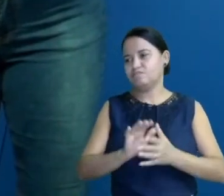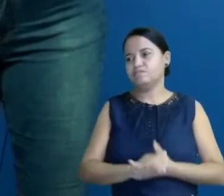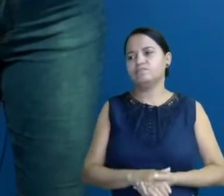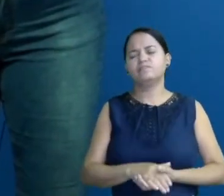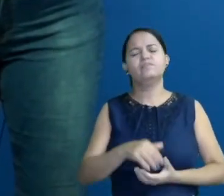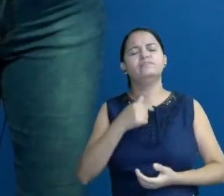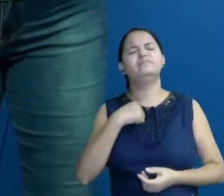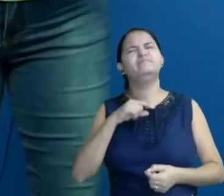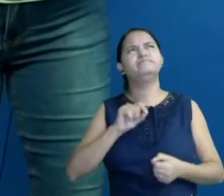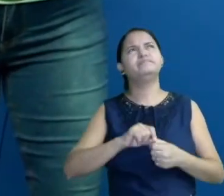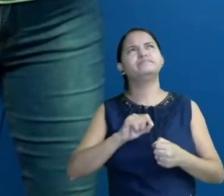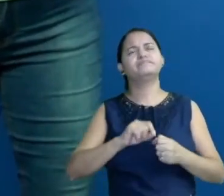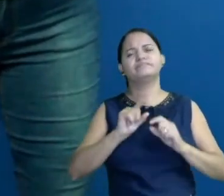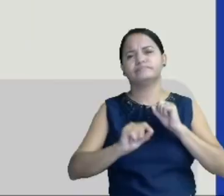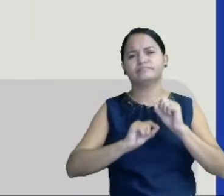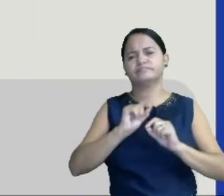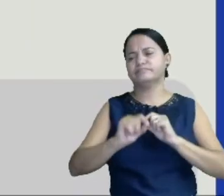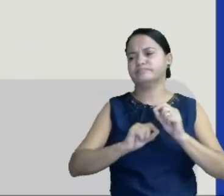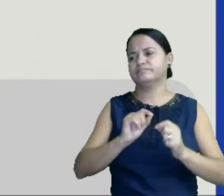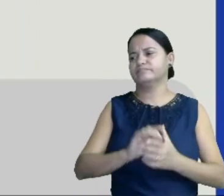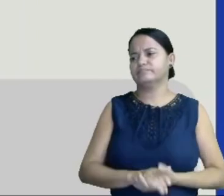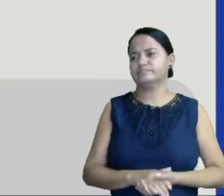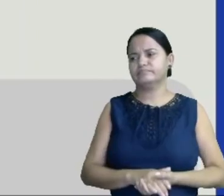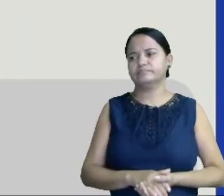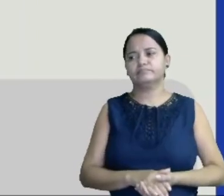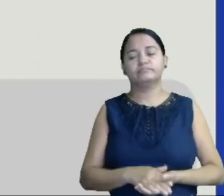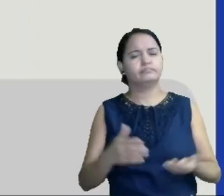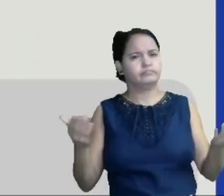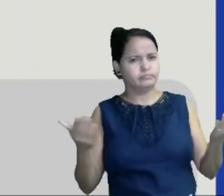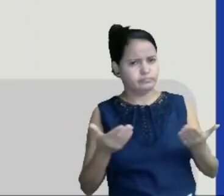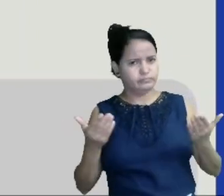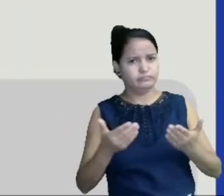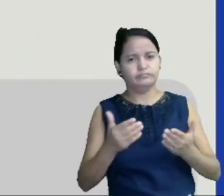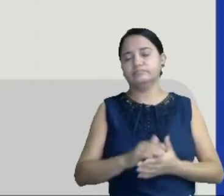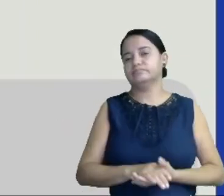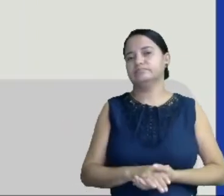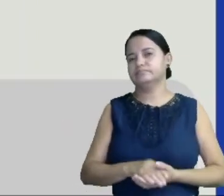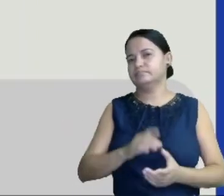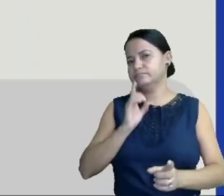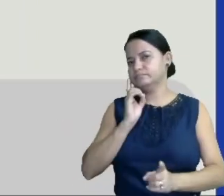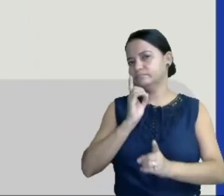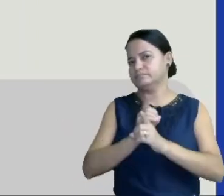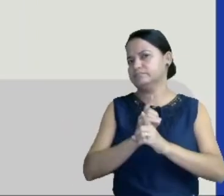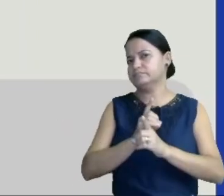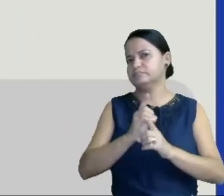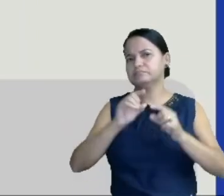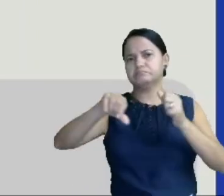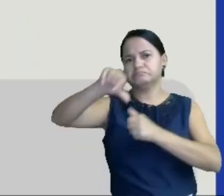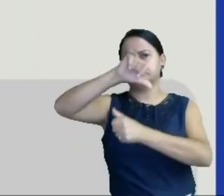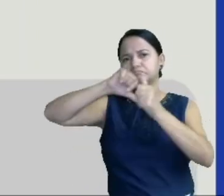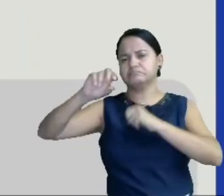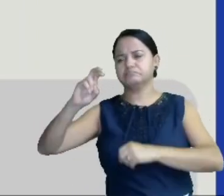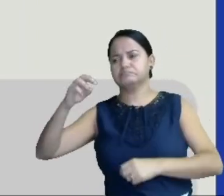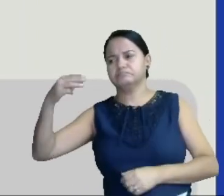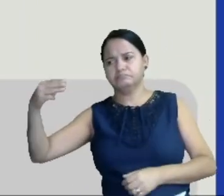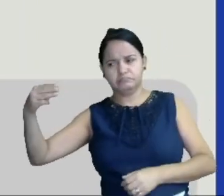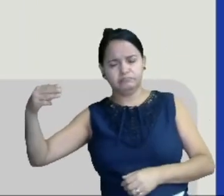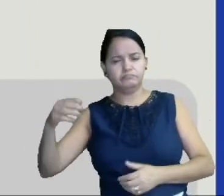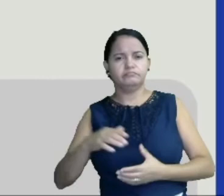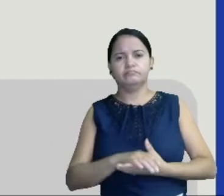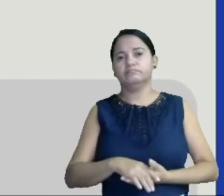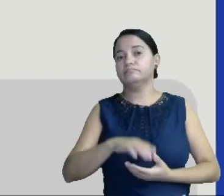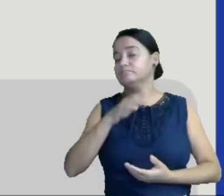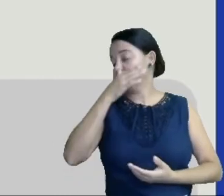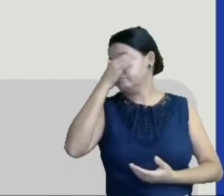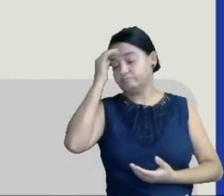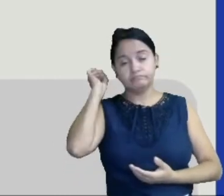o professor que a senhora fez que 53 foi para o outro lado a gente não encontrou aí 53 é esquece